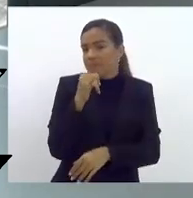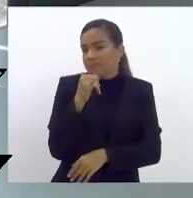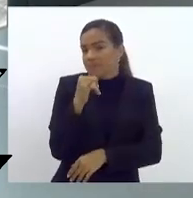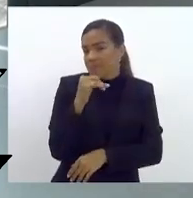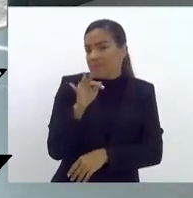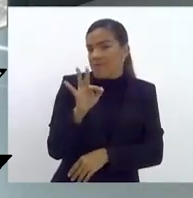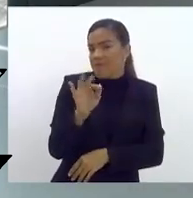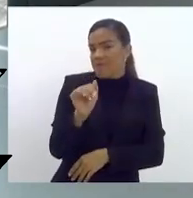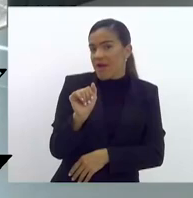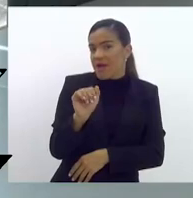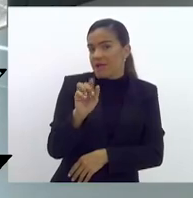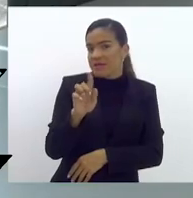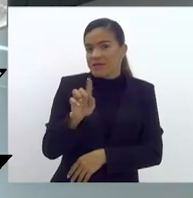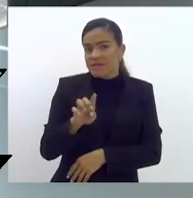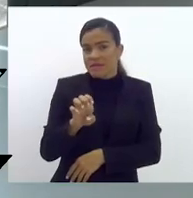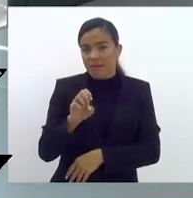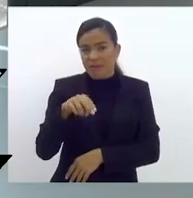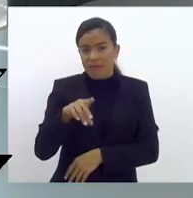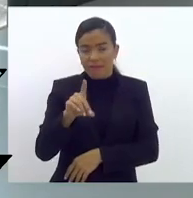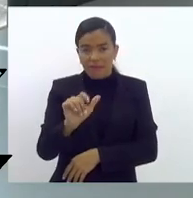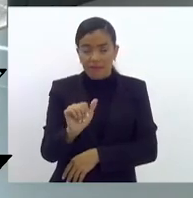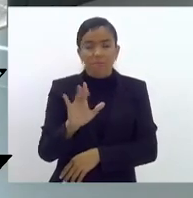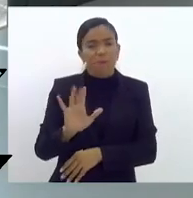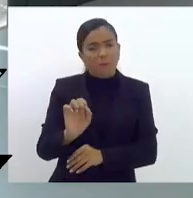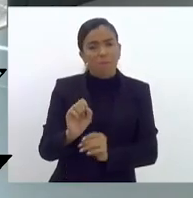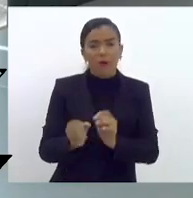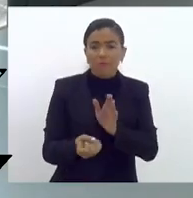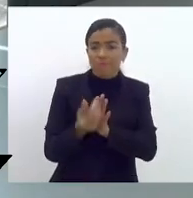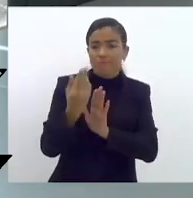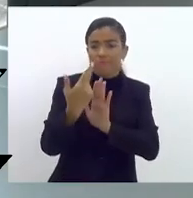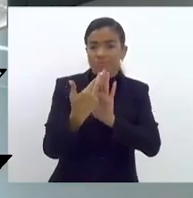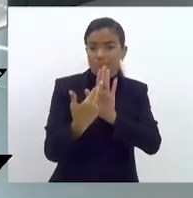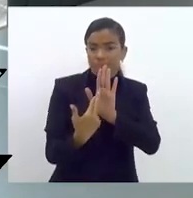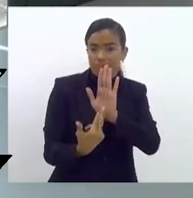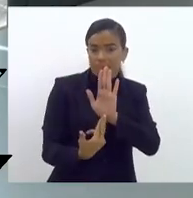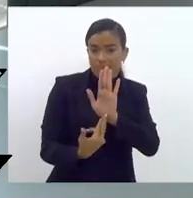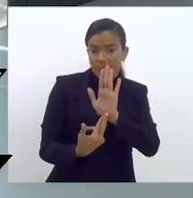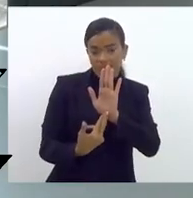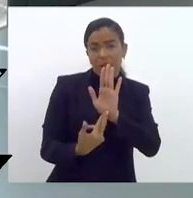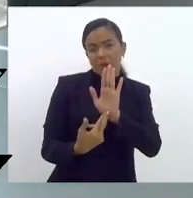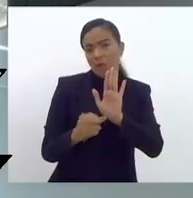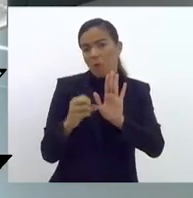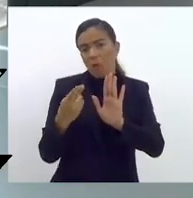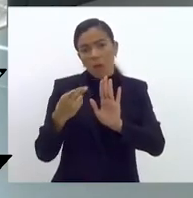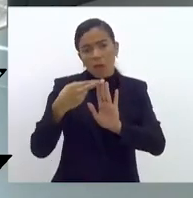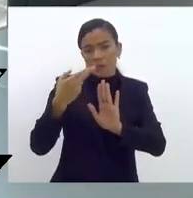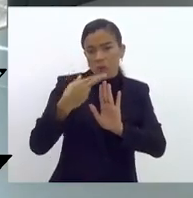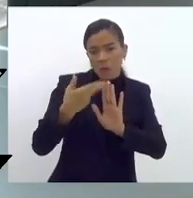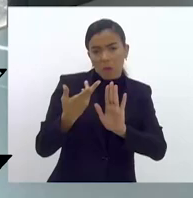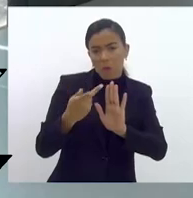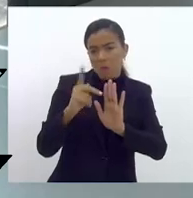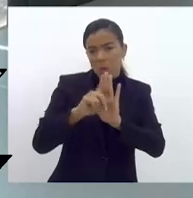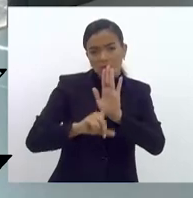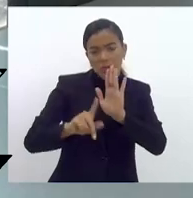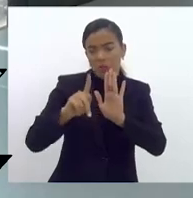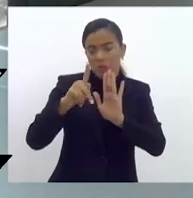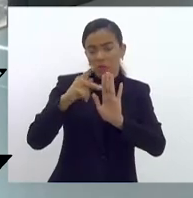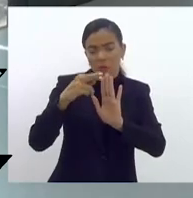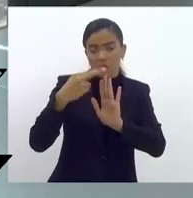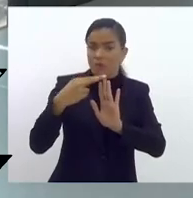então da mesma forma a gente possa estabelecer uma regra um regramento ou por resolução projeto de resolução